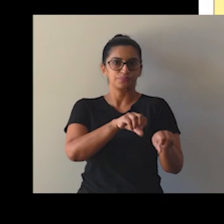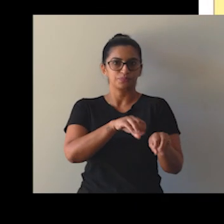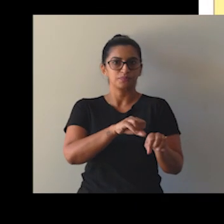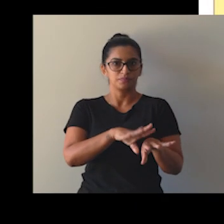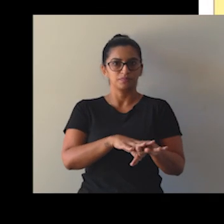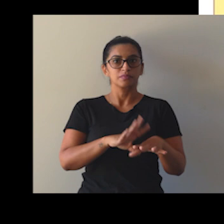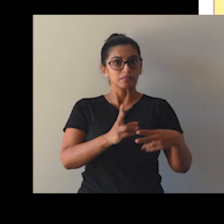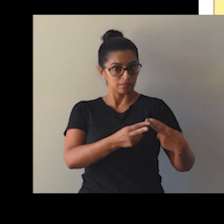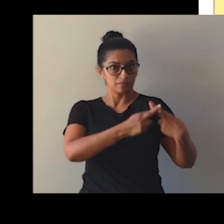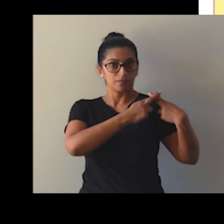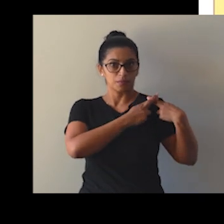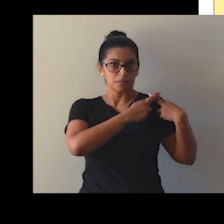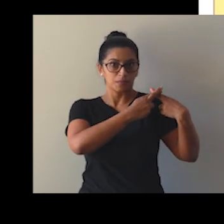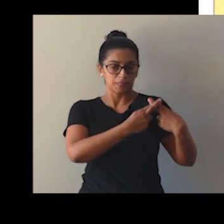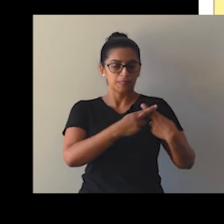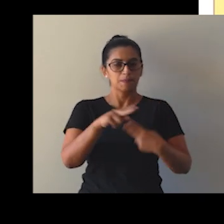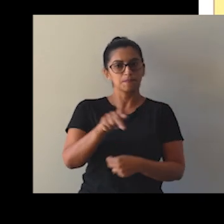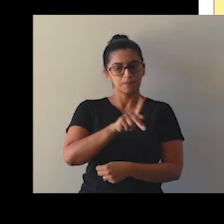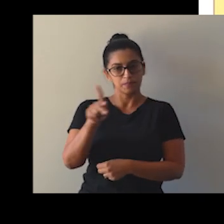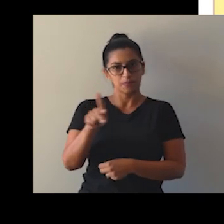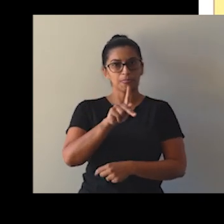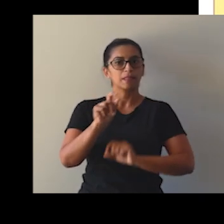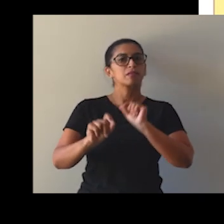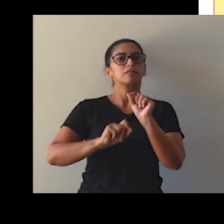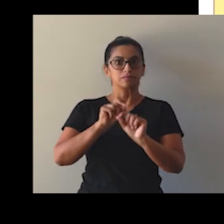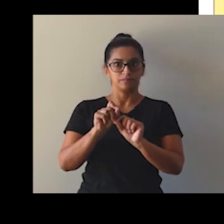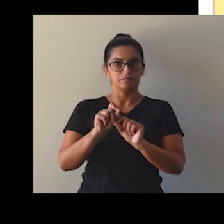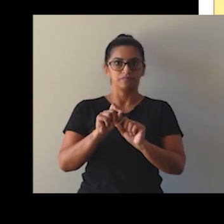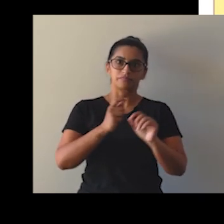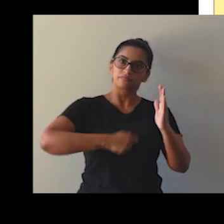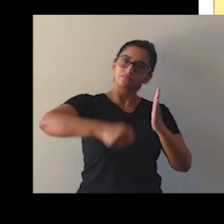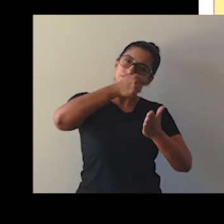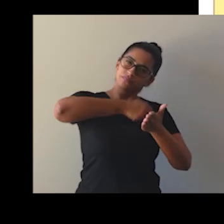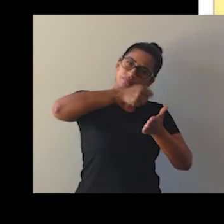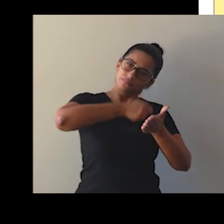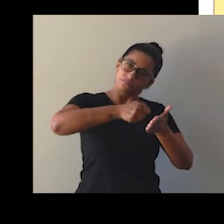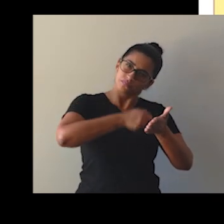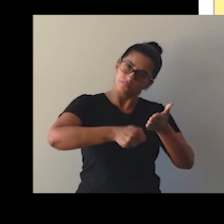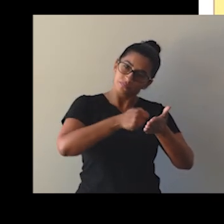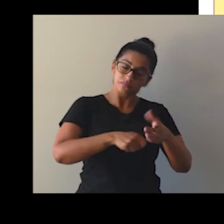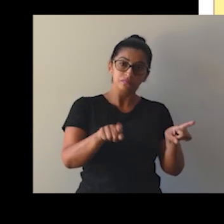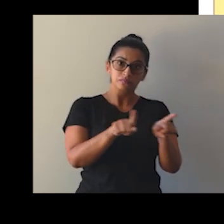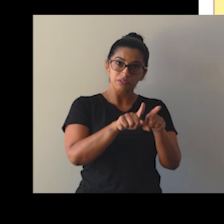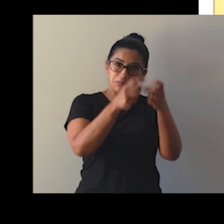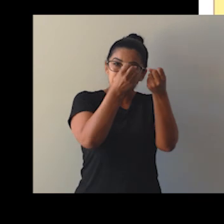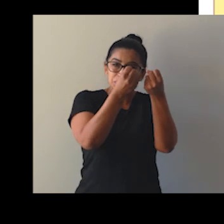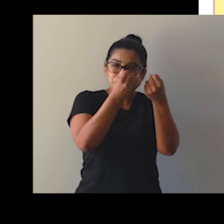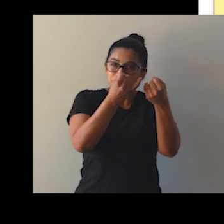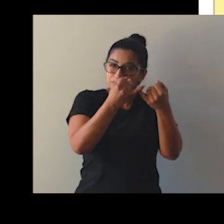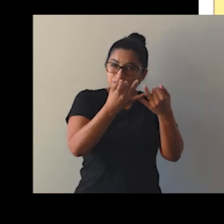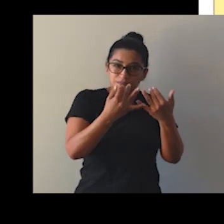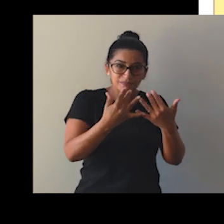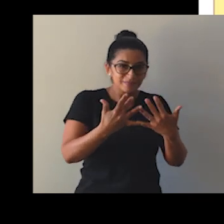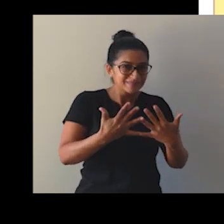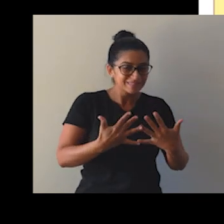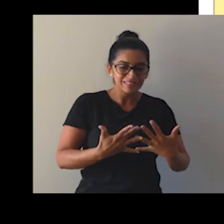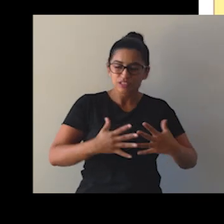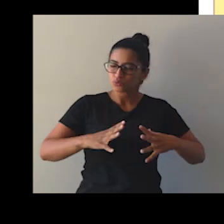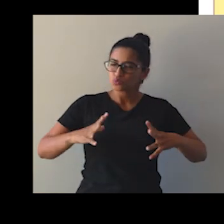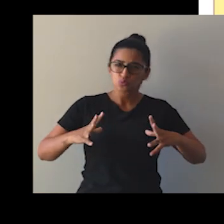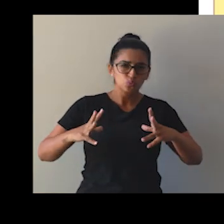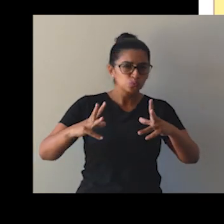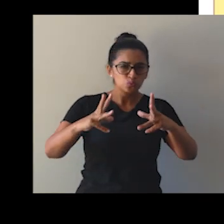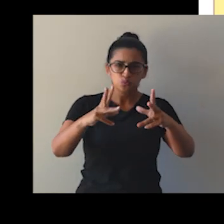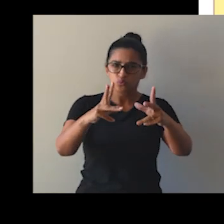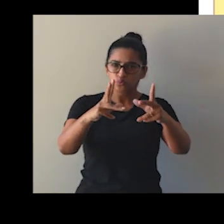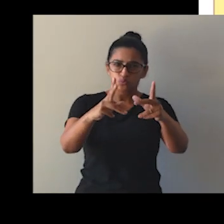As atribuições, do professor de apoio é escrever detalhadamente, descrever tudo o que foi feito em sala